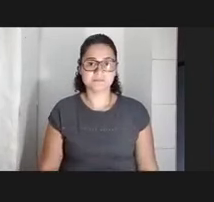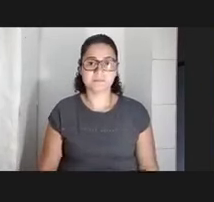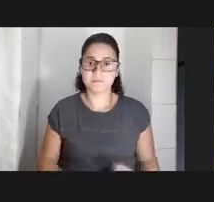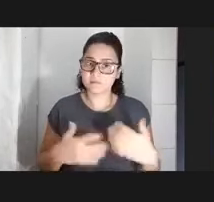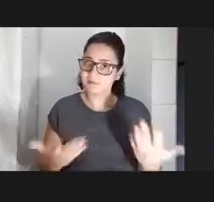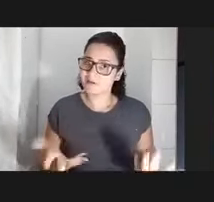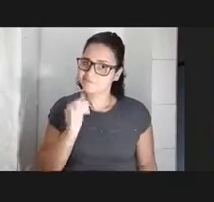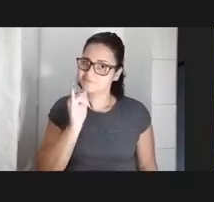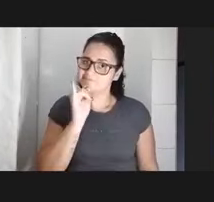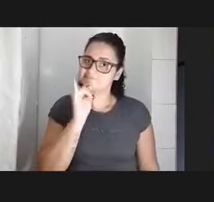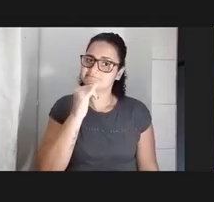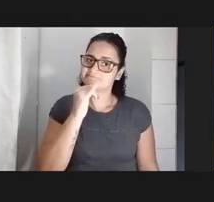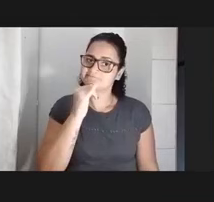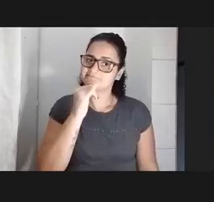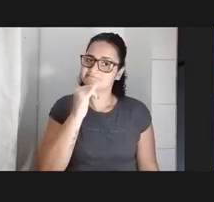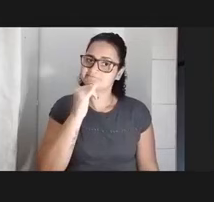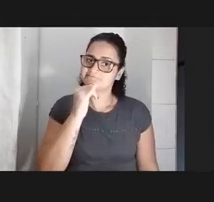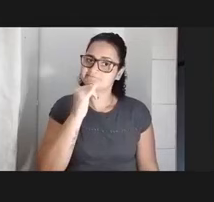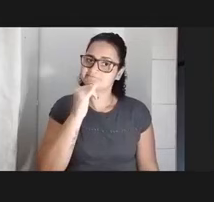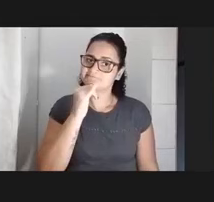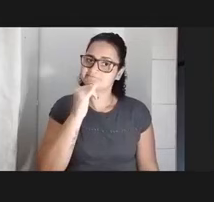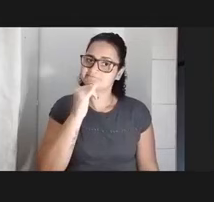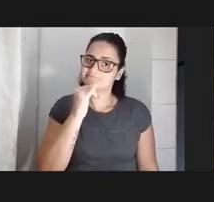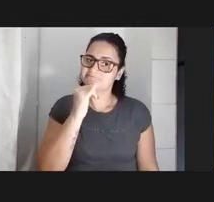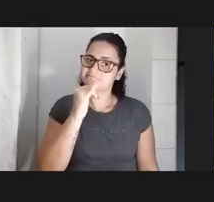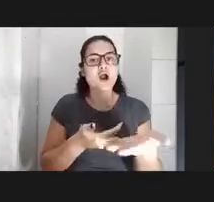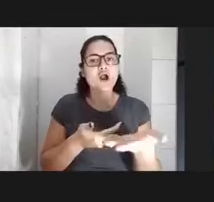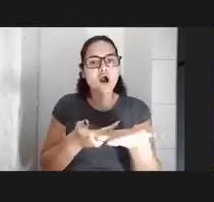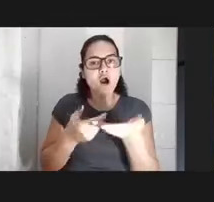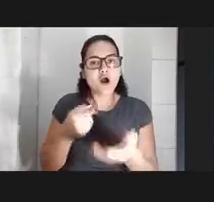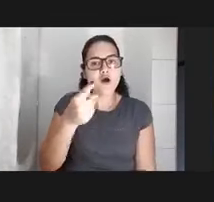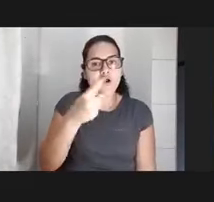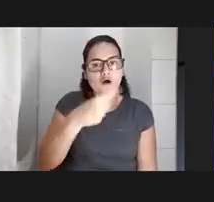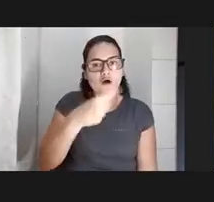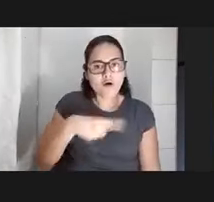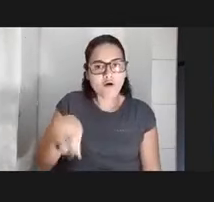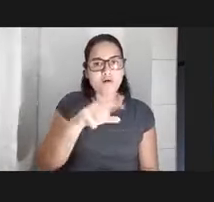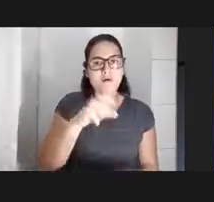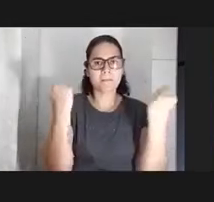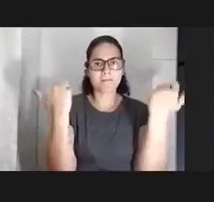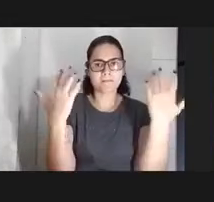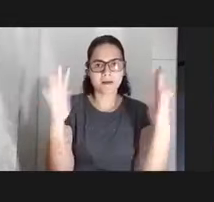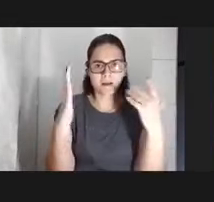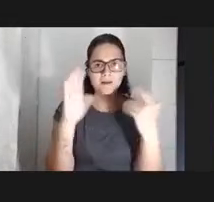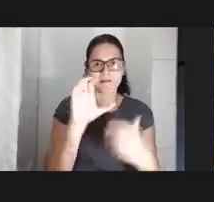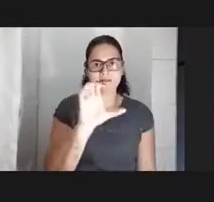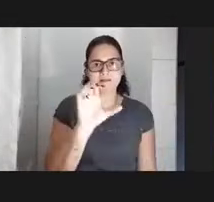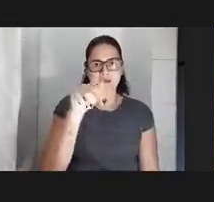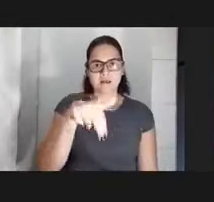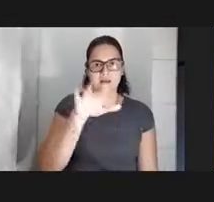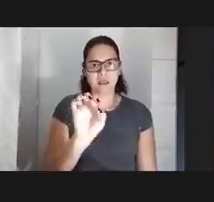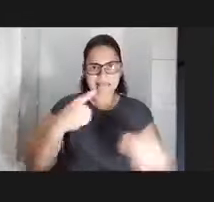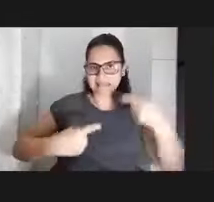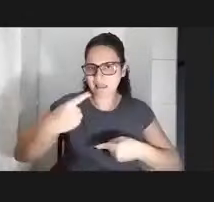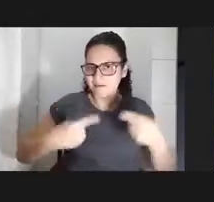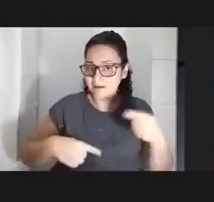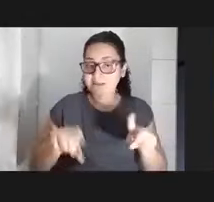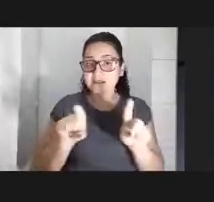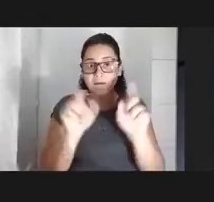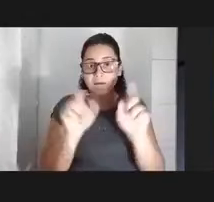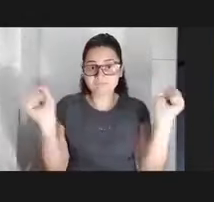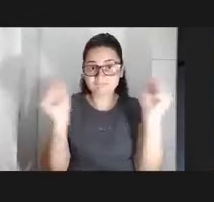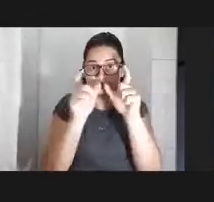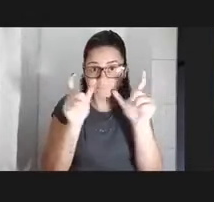esse convite. Eu quero parabenizar a CNTE por esse debate e chamar a atenção para as nossas